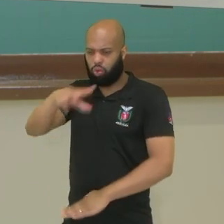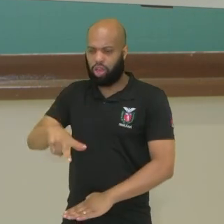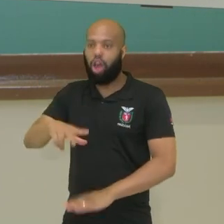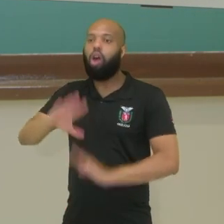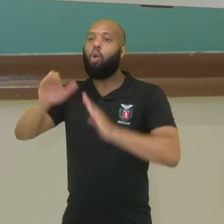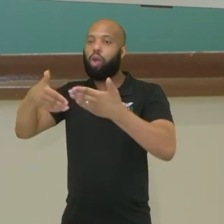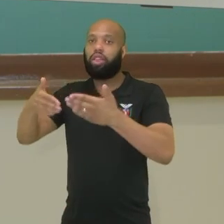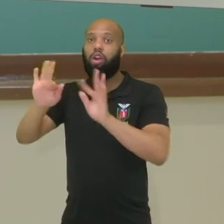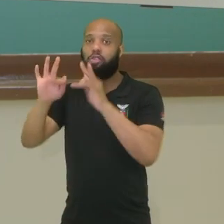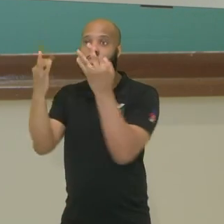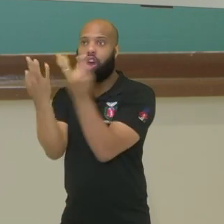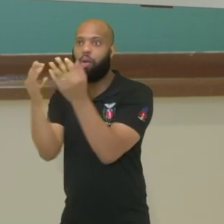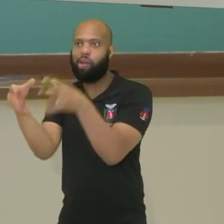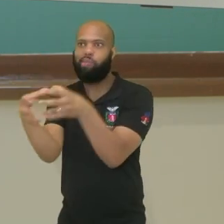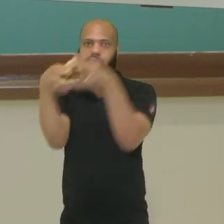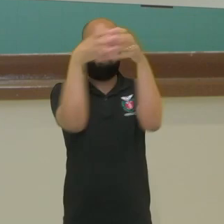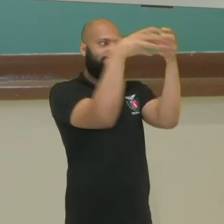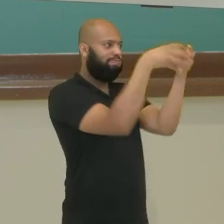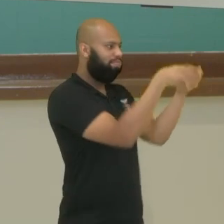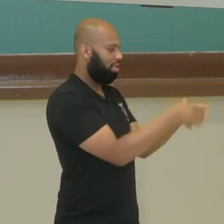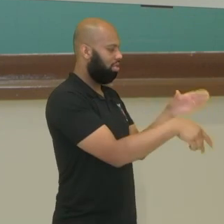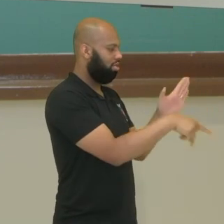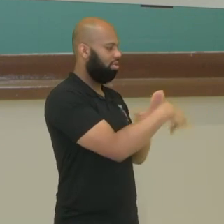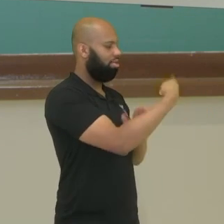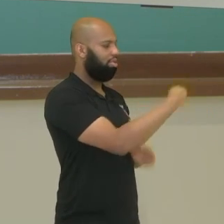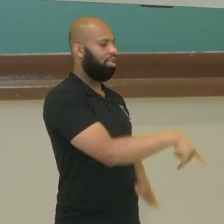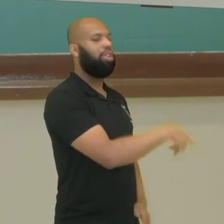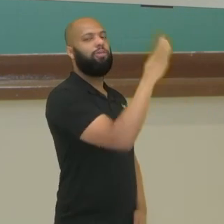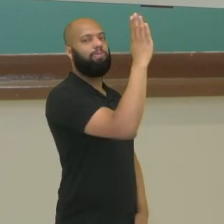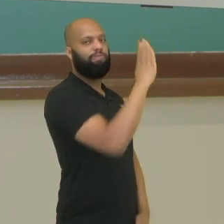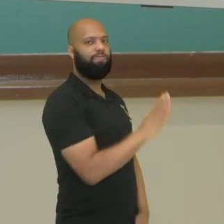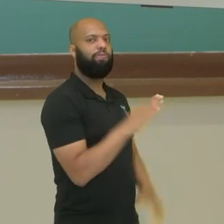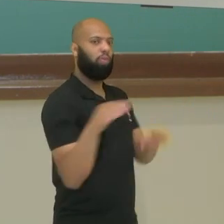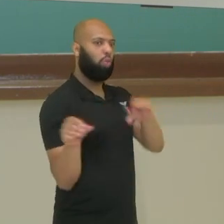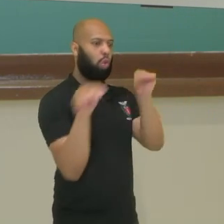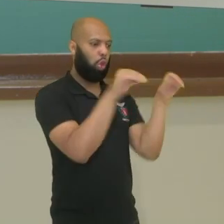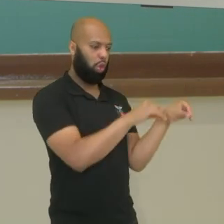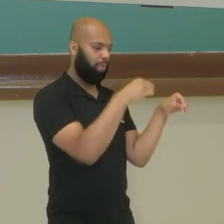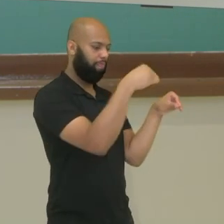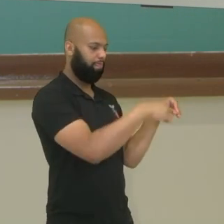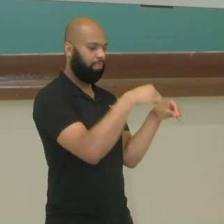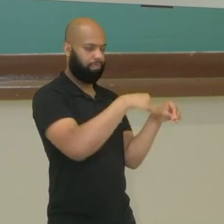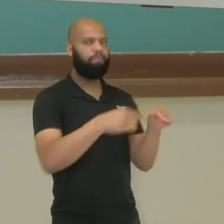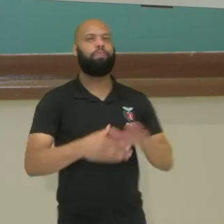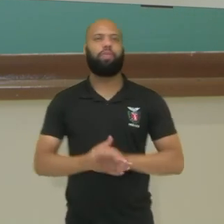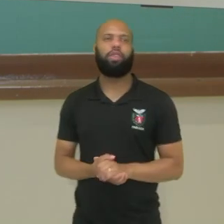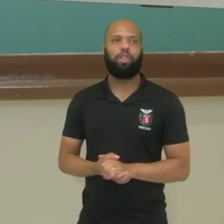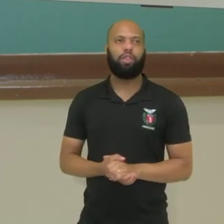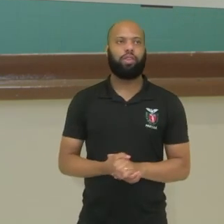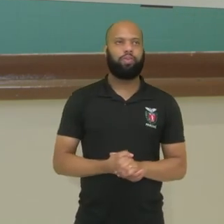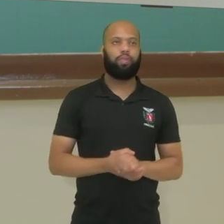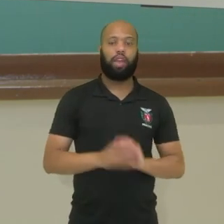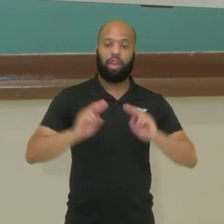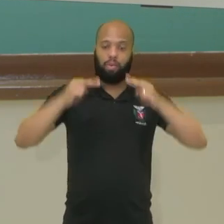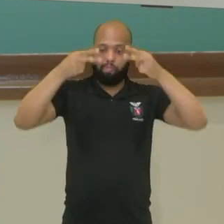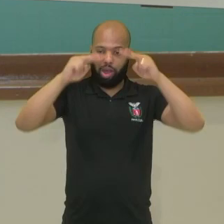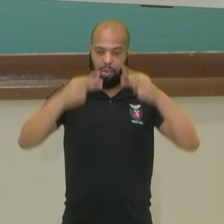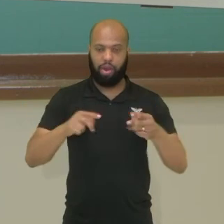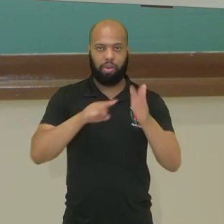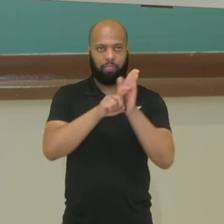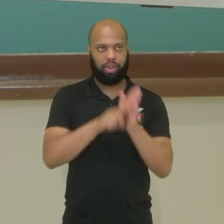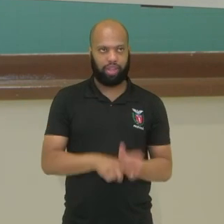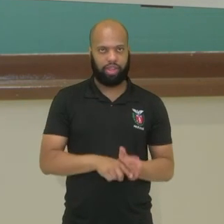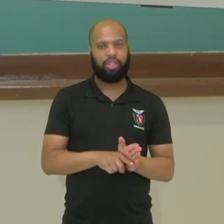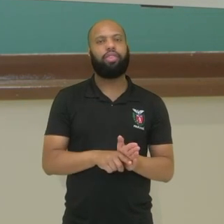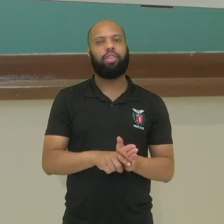a transferência da corte portuguesa, da família real portuguesa, para o Brasil. Galera, aqui as nossas